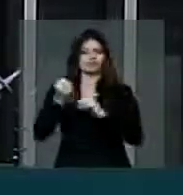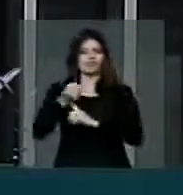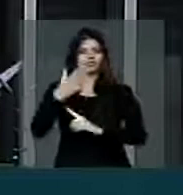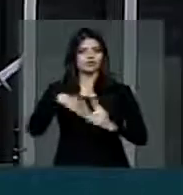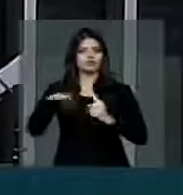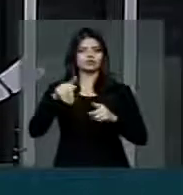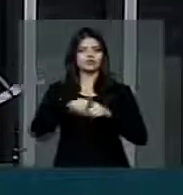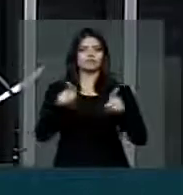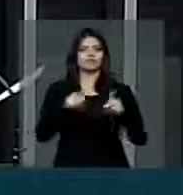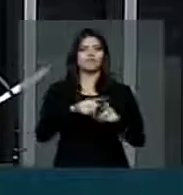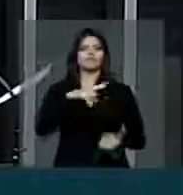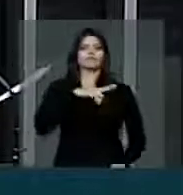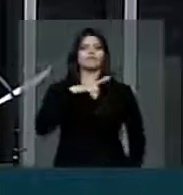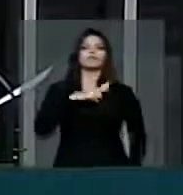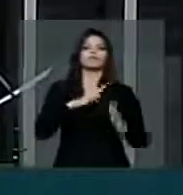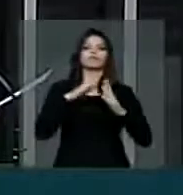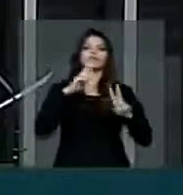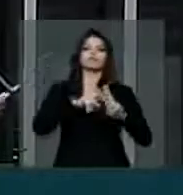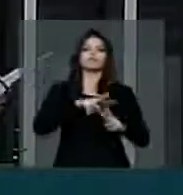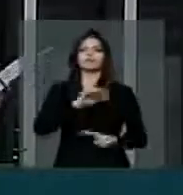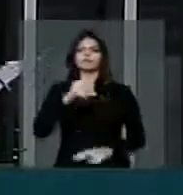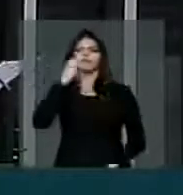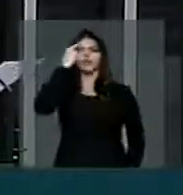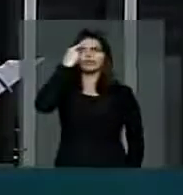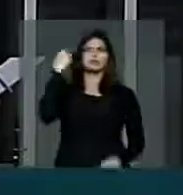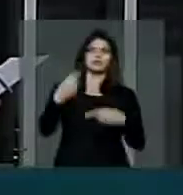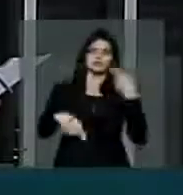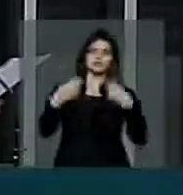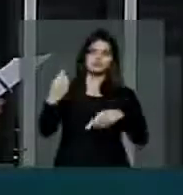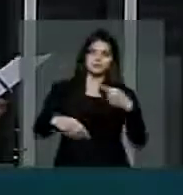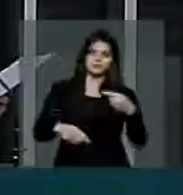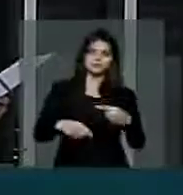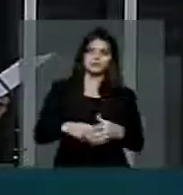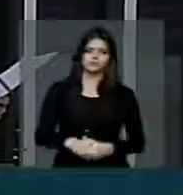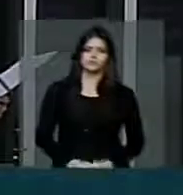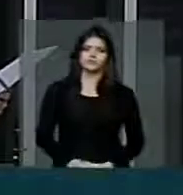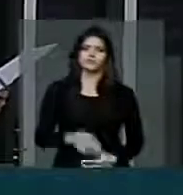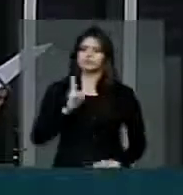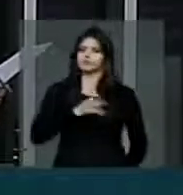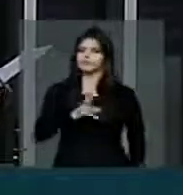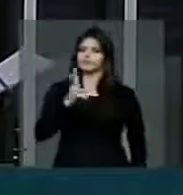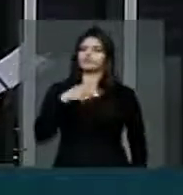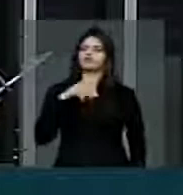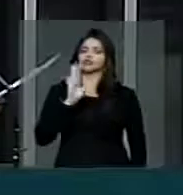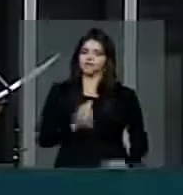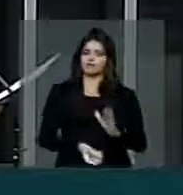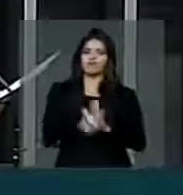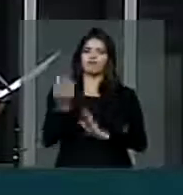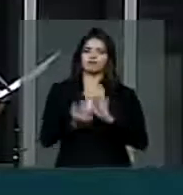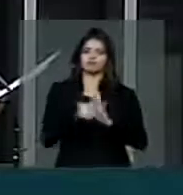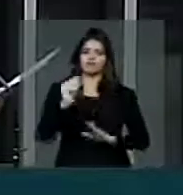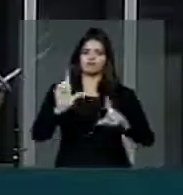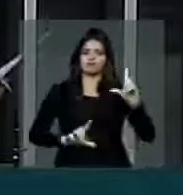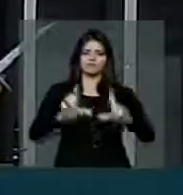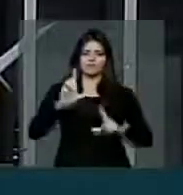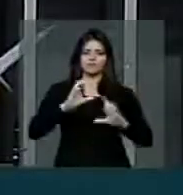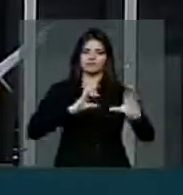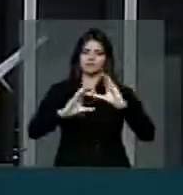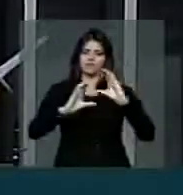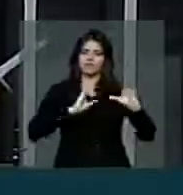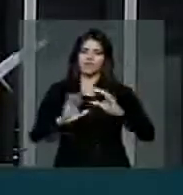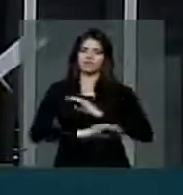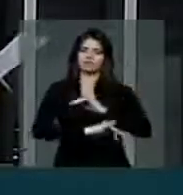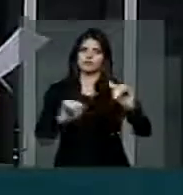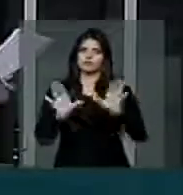uma tese que vem sendo percutida com muita frequência pela mídia e por alguns setores da